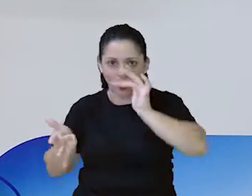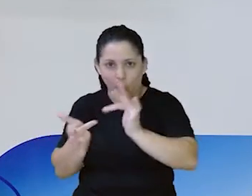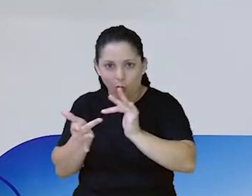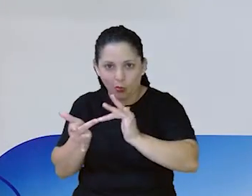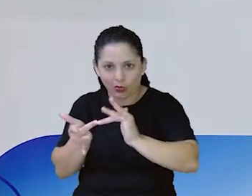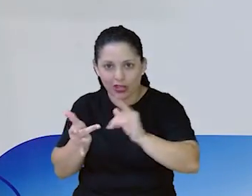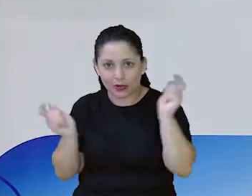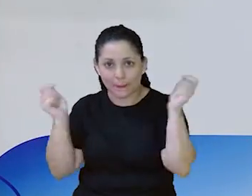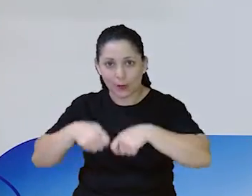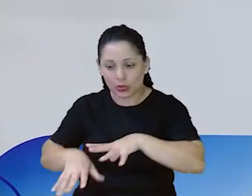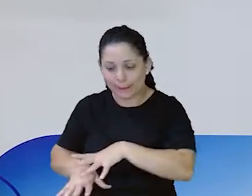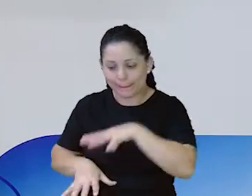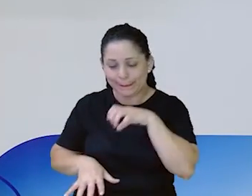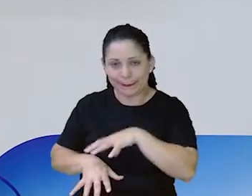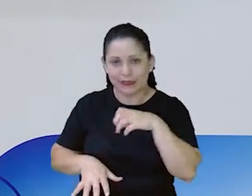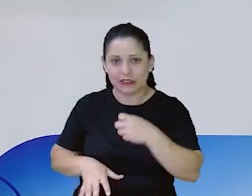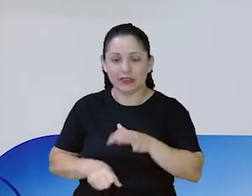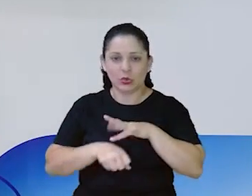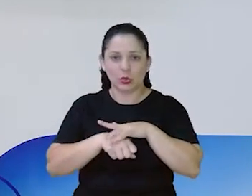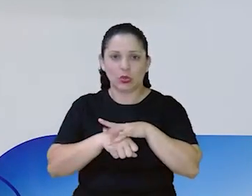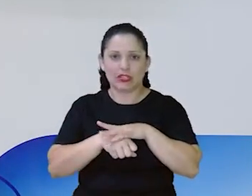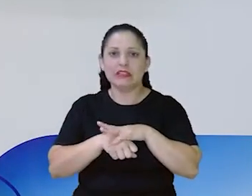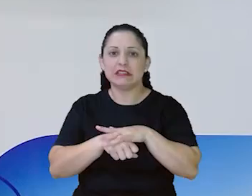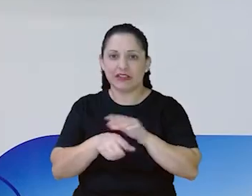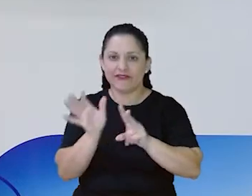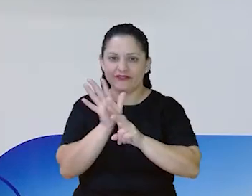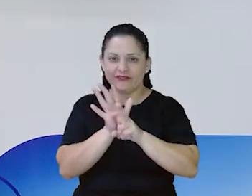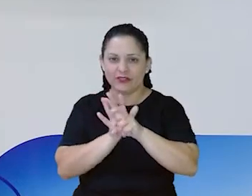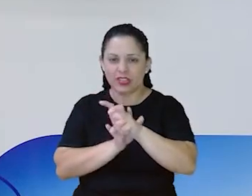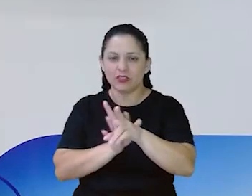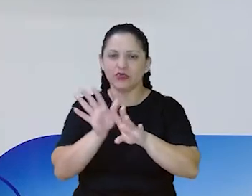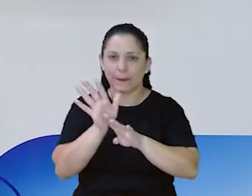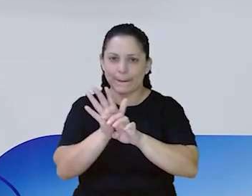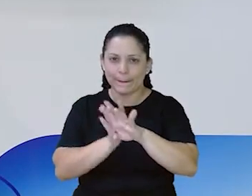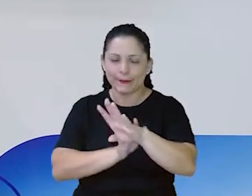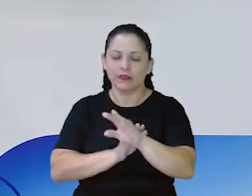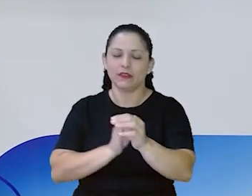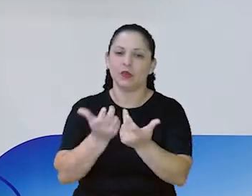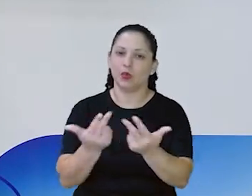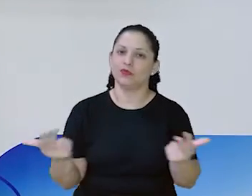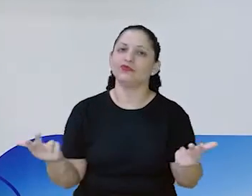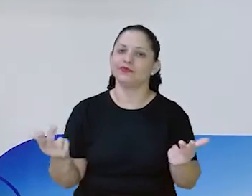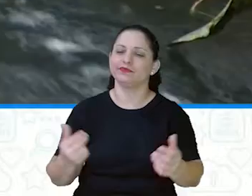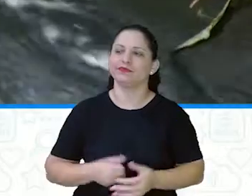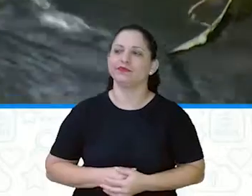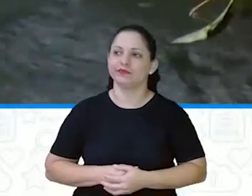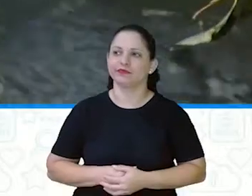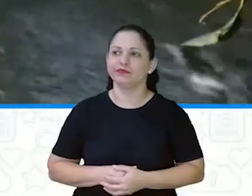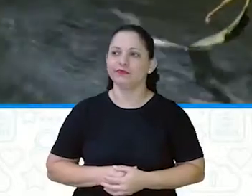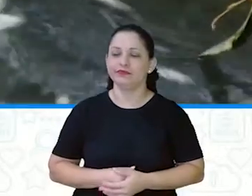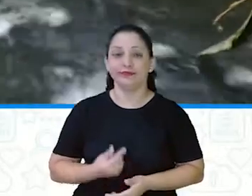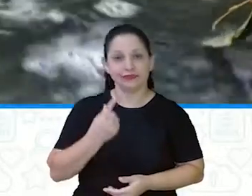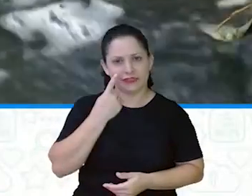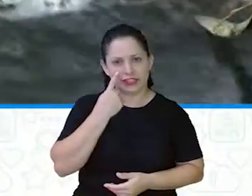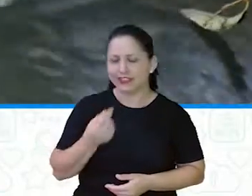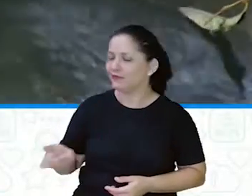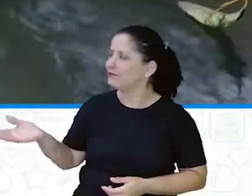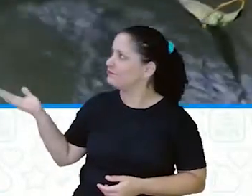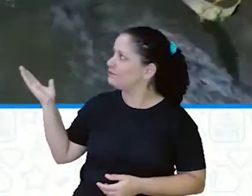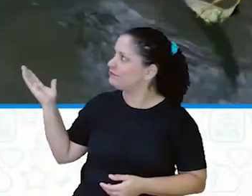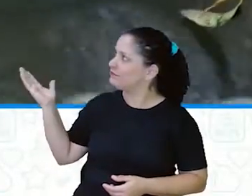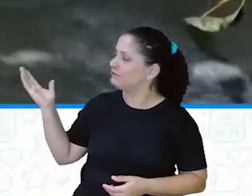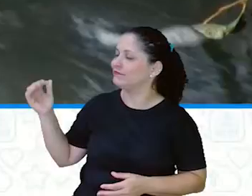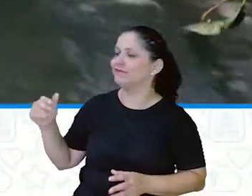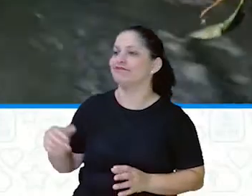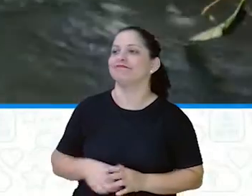gente pode contrair alguma doença, inclusive alguma doença grave. Vamos embora, vamos continuar. Estou vendo